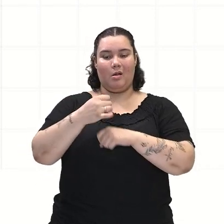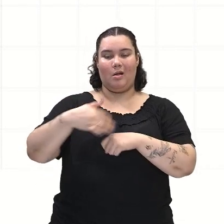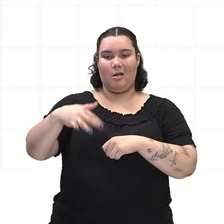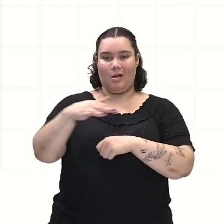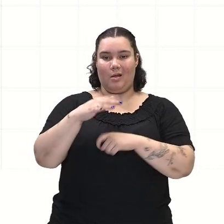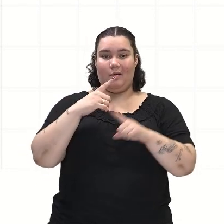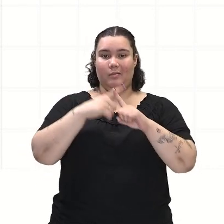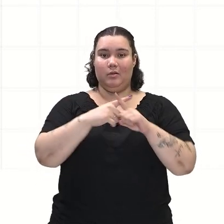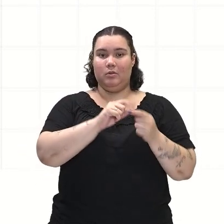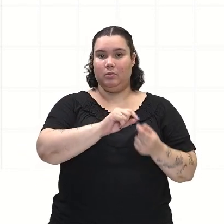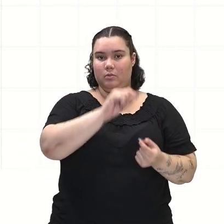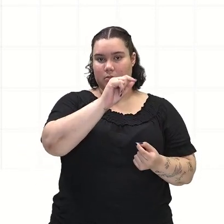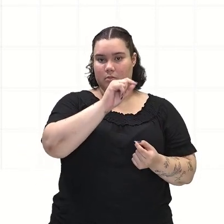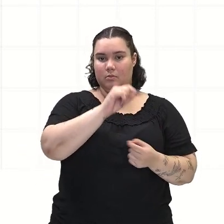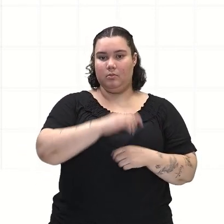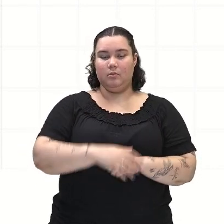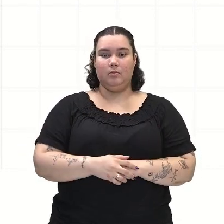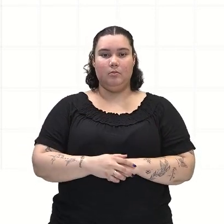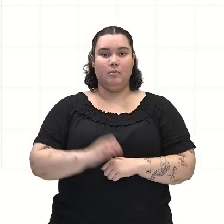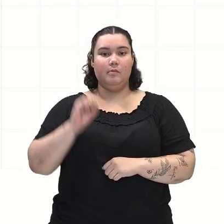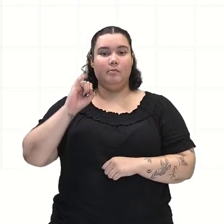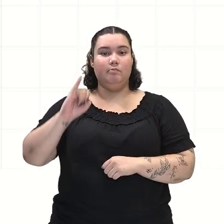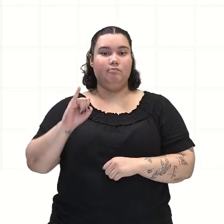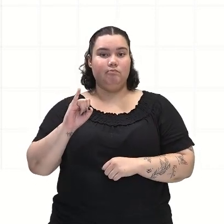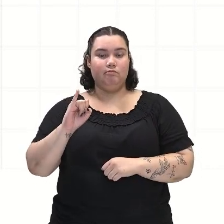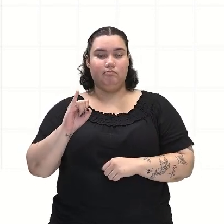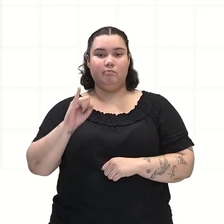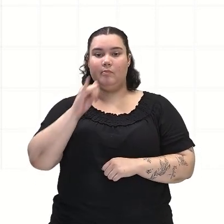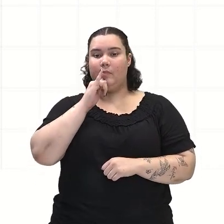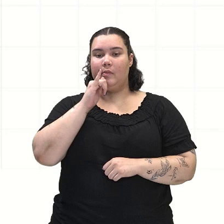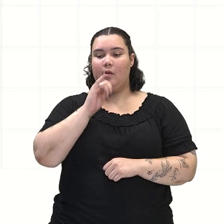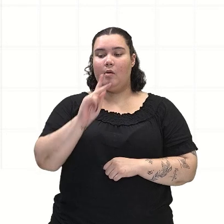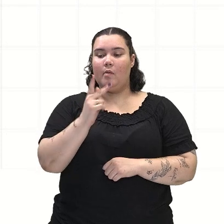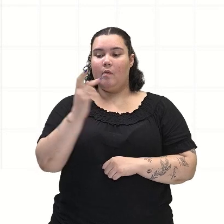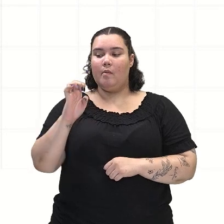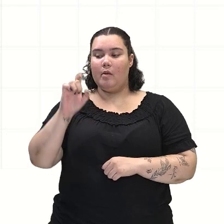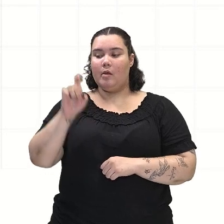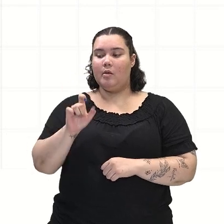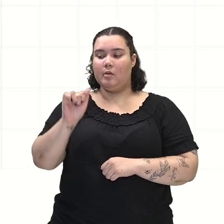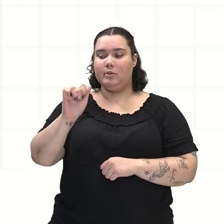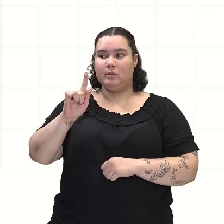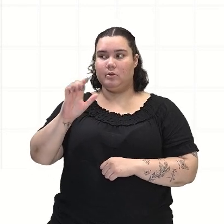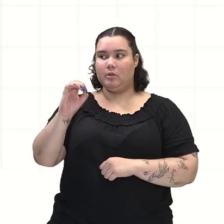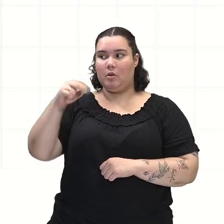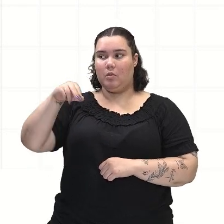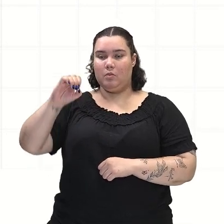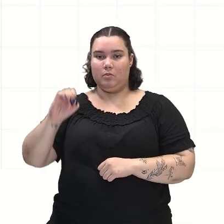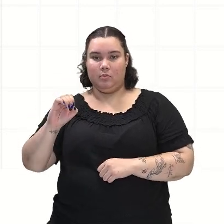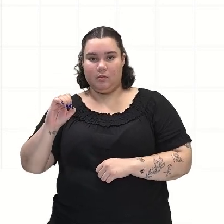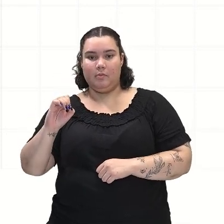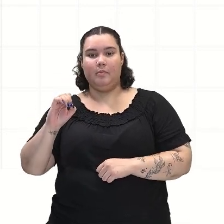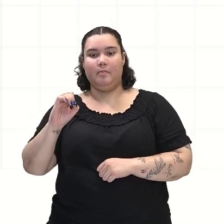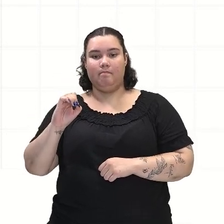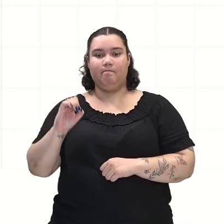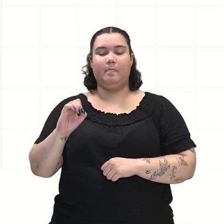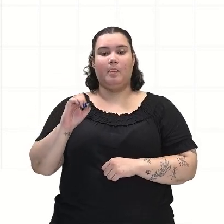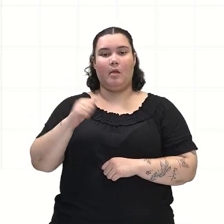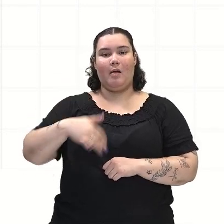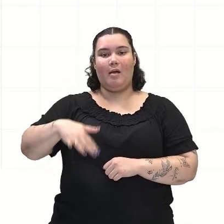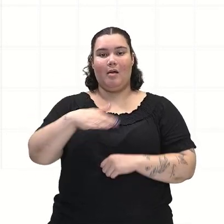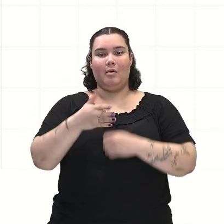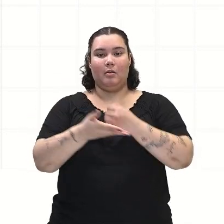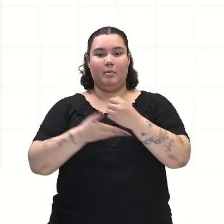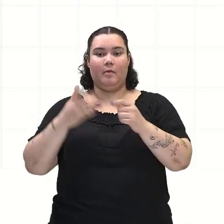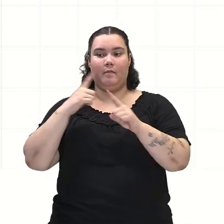pela altura. Se fosse um hexágono, né, 6 lados, ia calcular a área da base e multiplicar